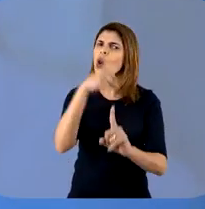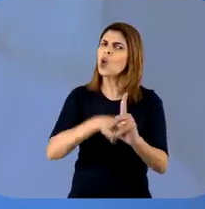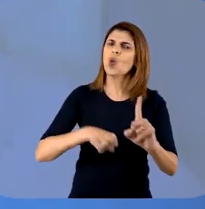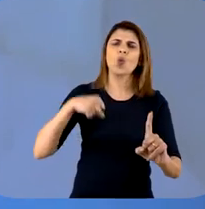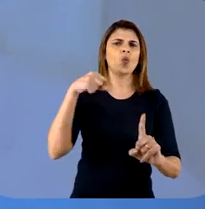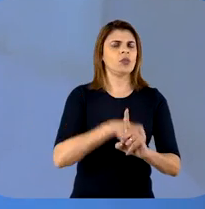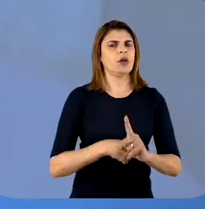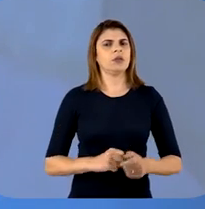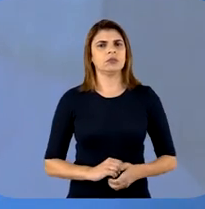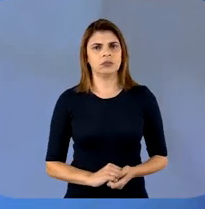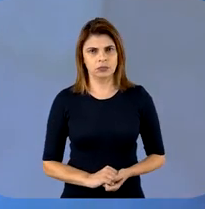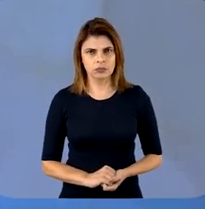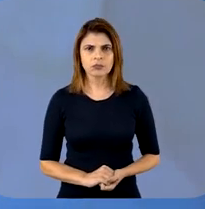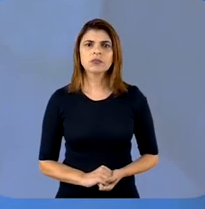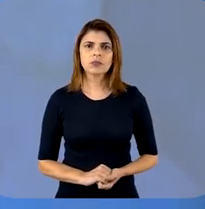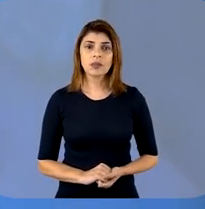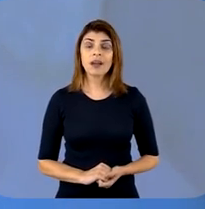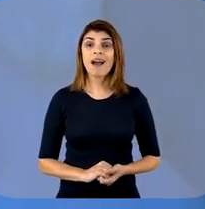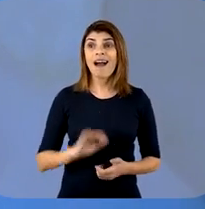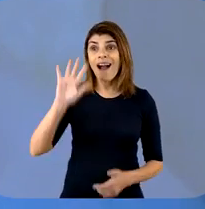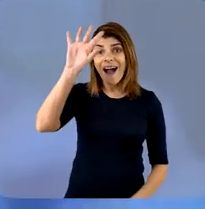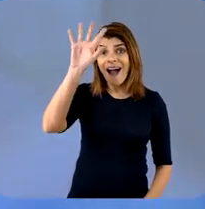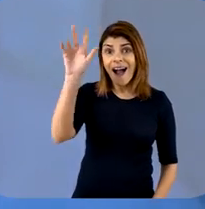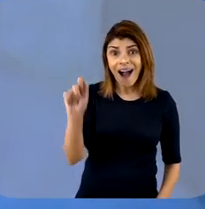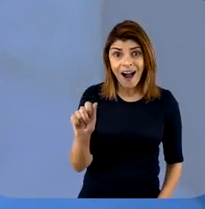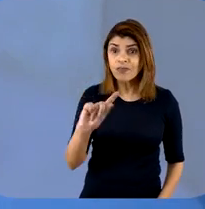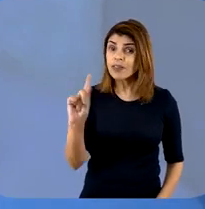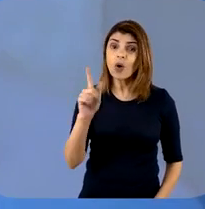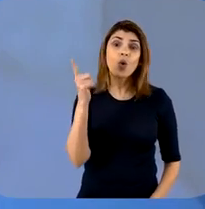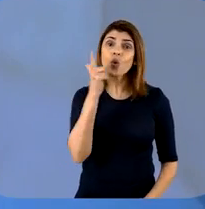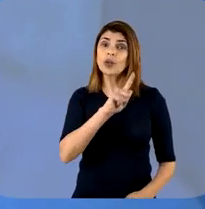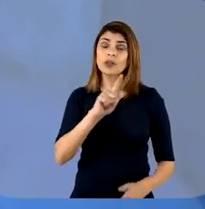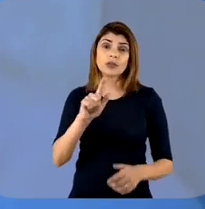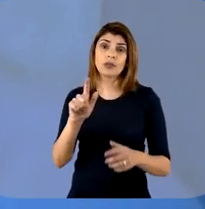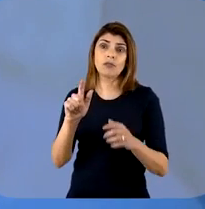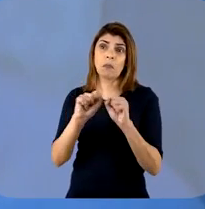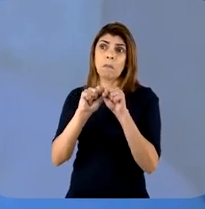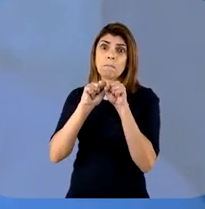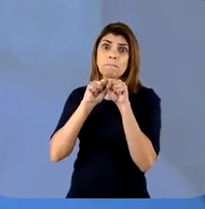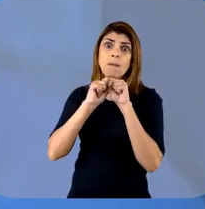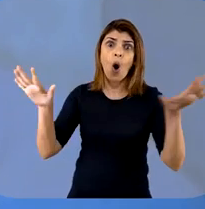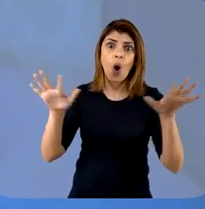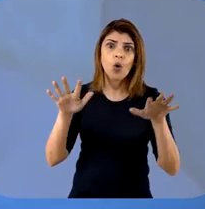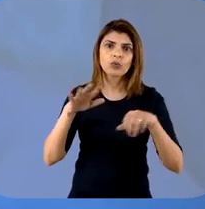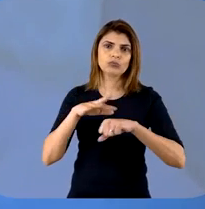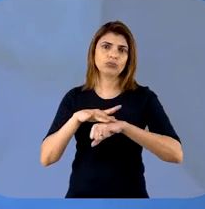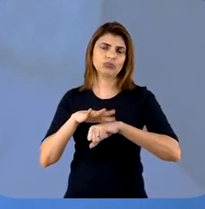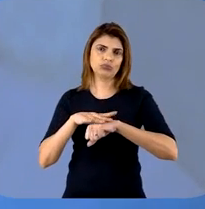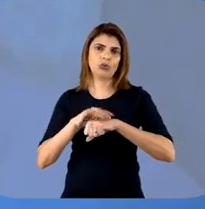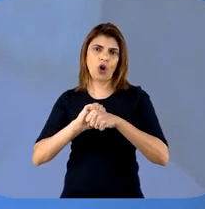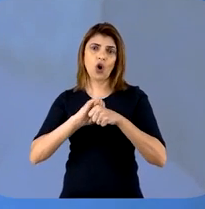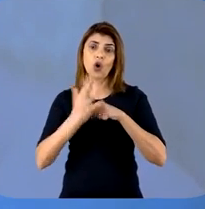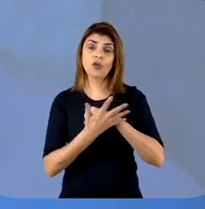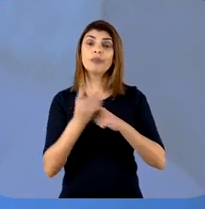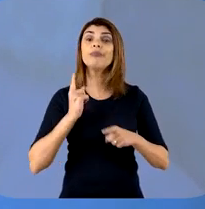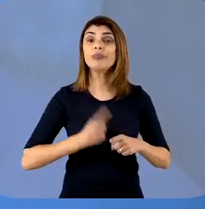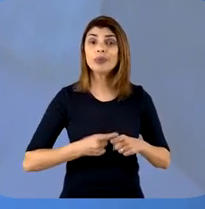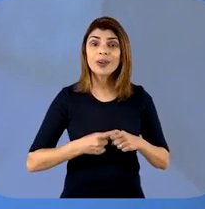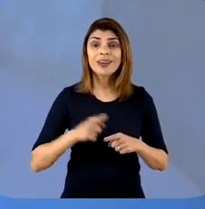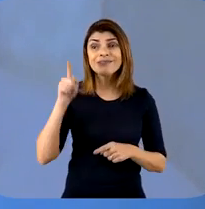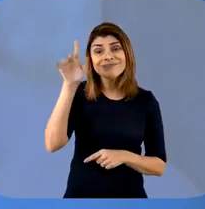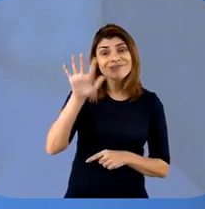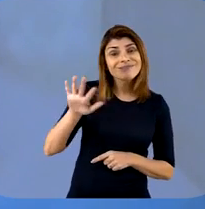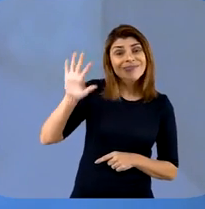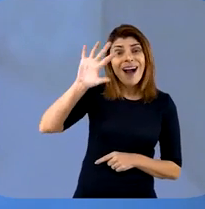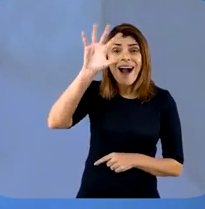por isso. A África, por sua vez, ela não explodiu por várias razões. A primeira é porque